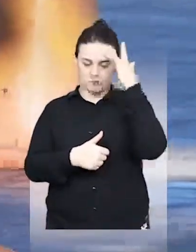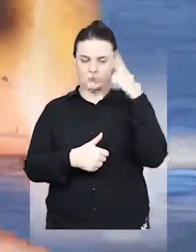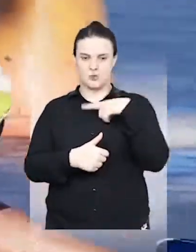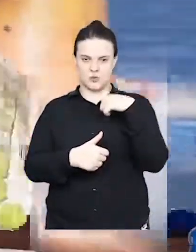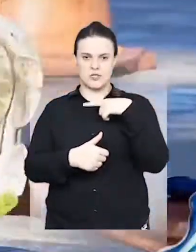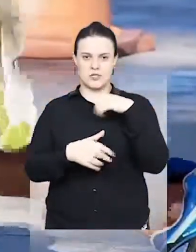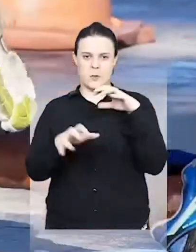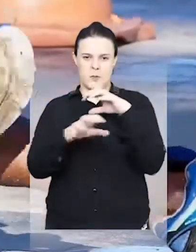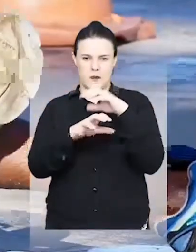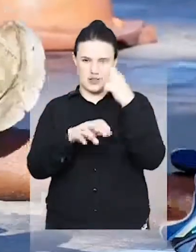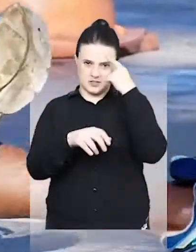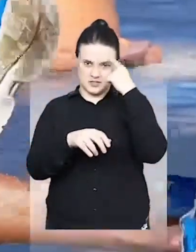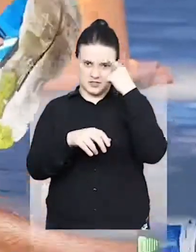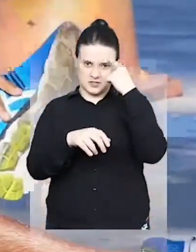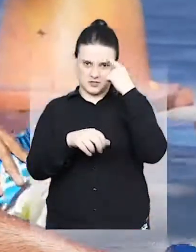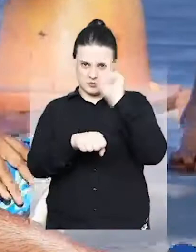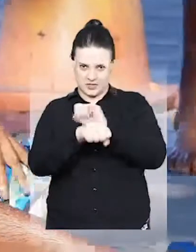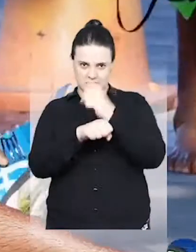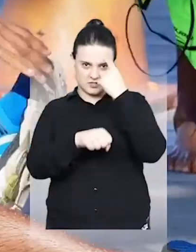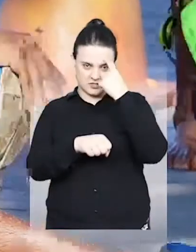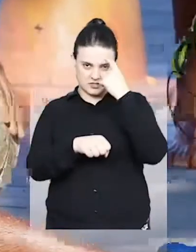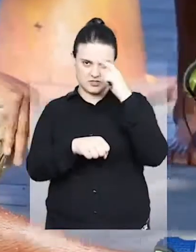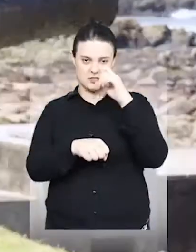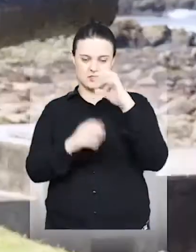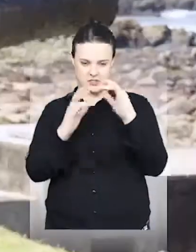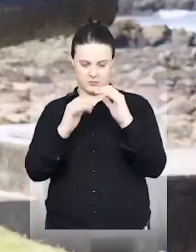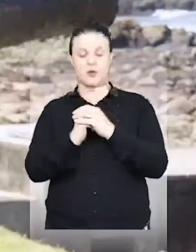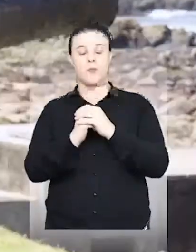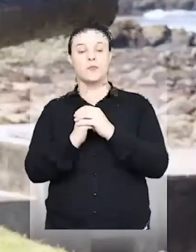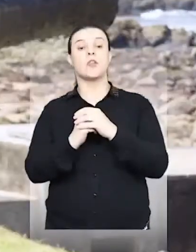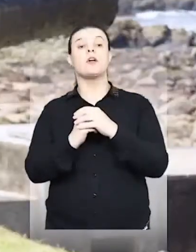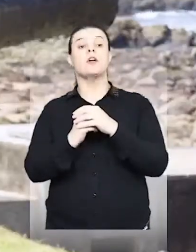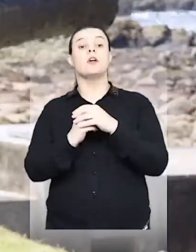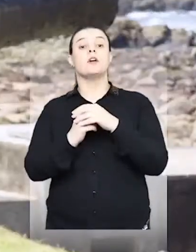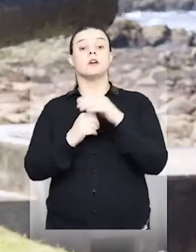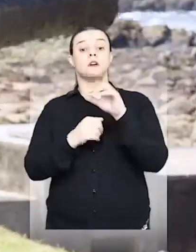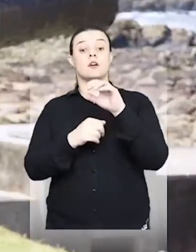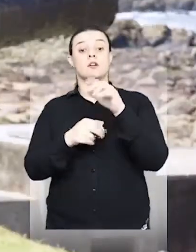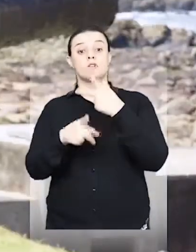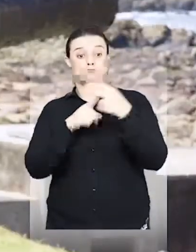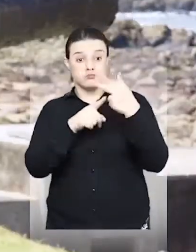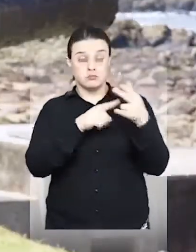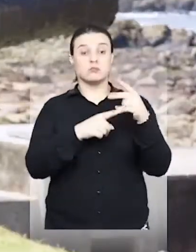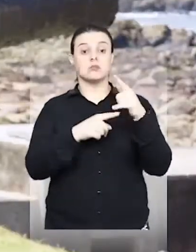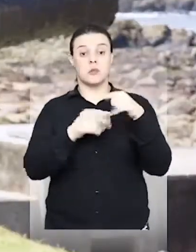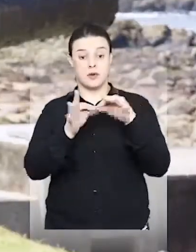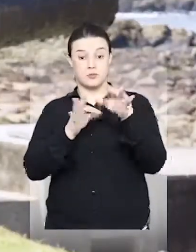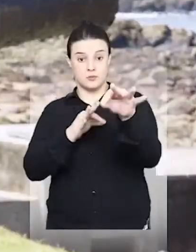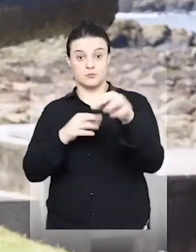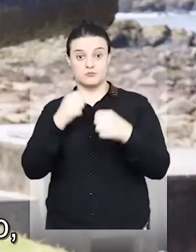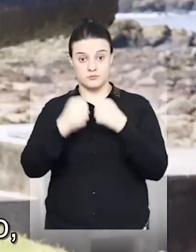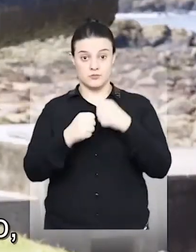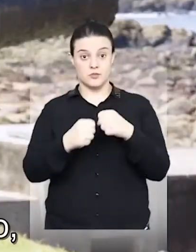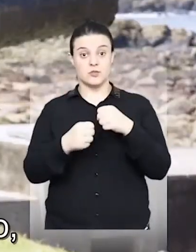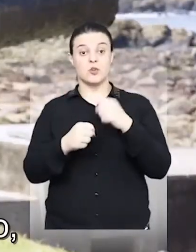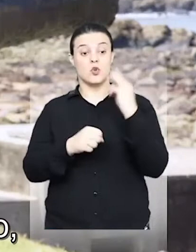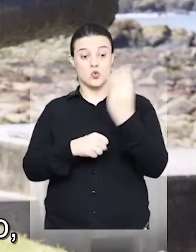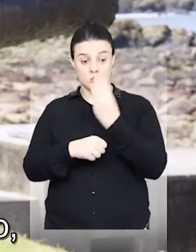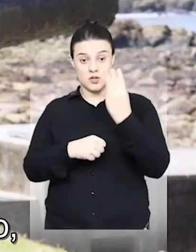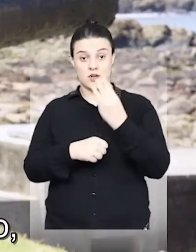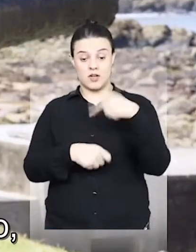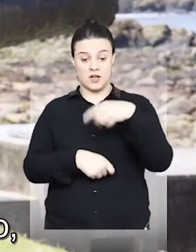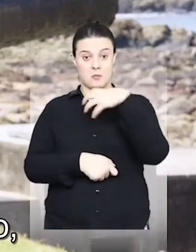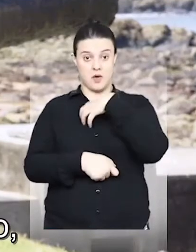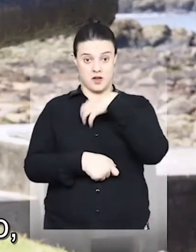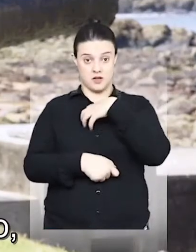cerebral. No atletismo, eu sou recordista nacional dos 800 metros. Felipe. No triatlon, eu fui campeão baiano